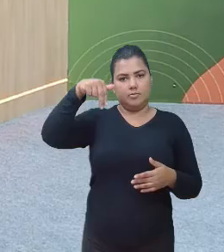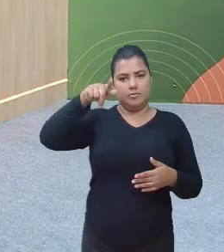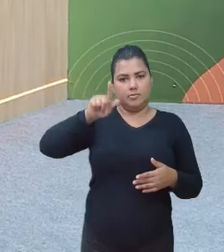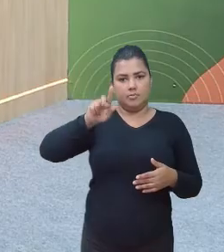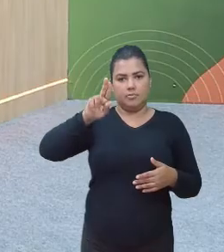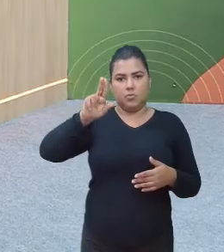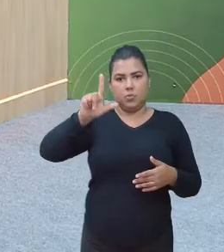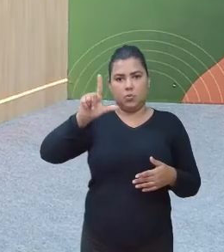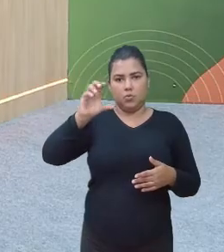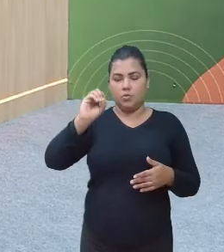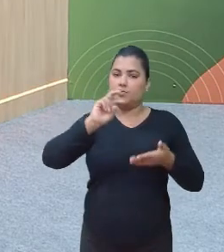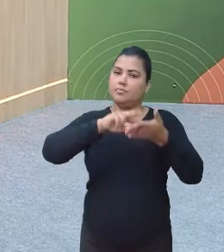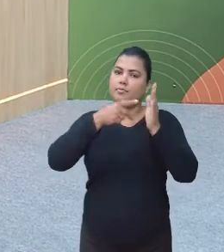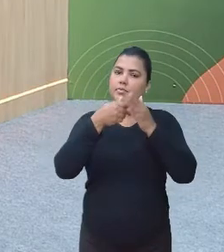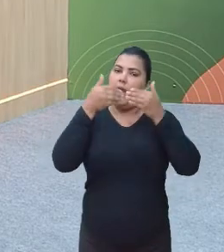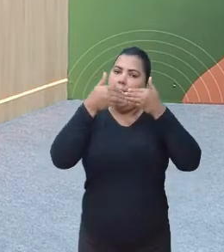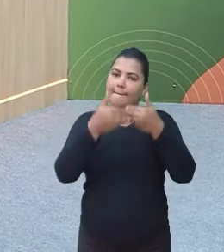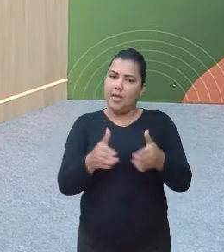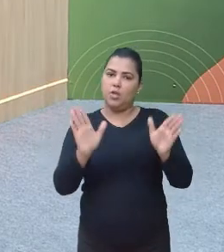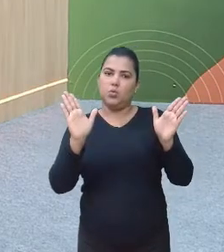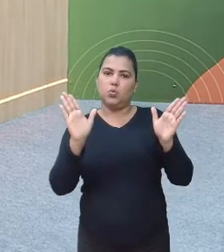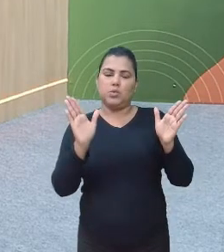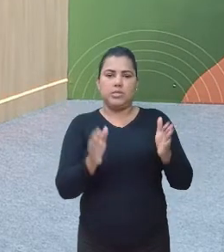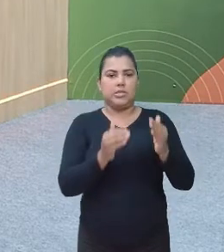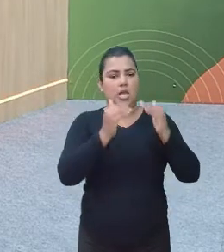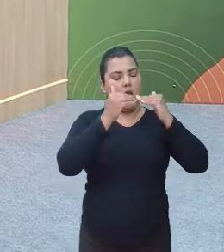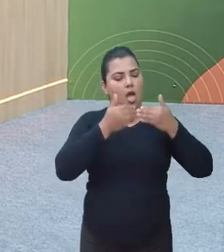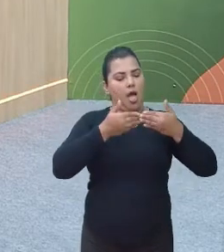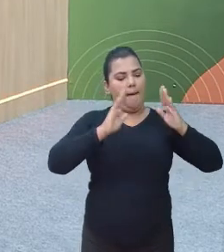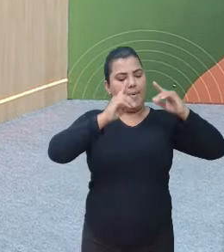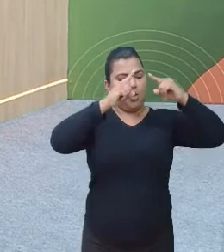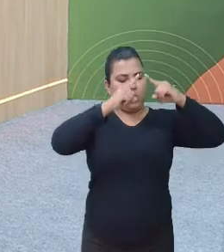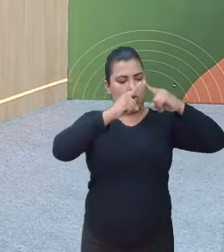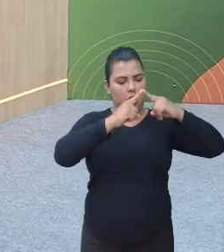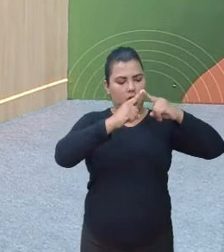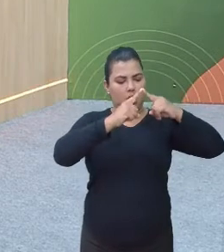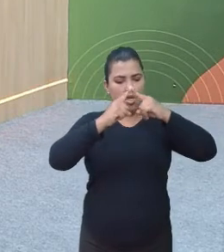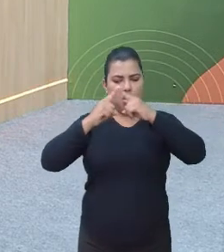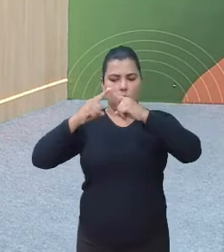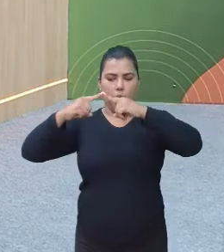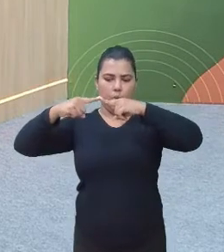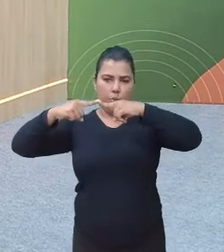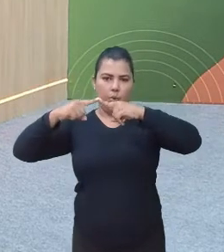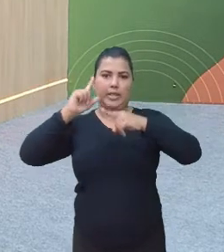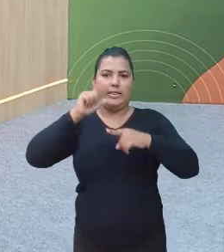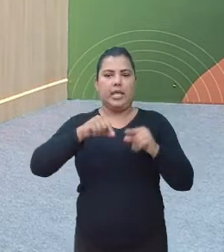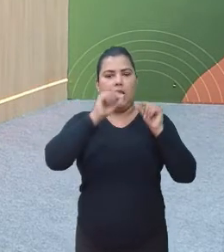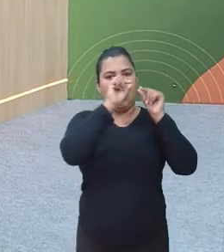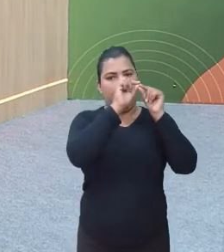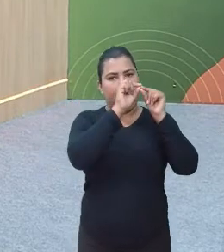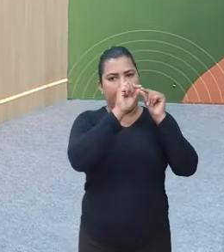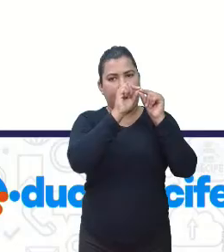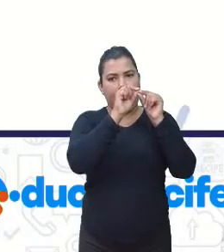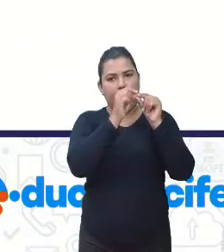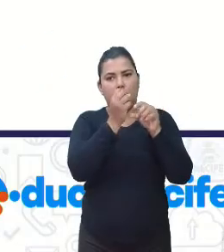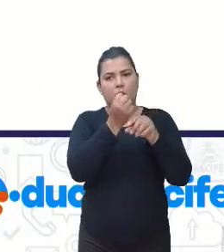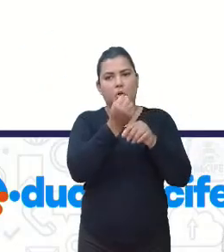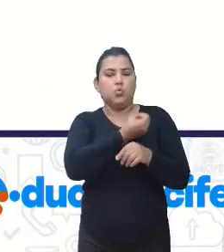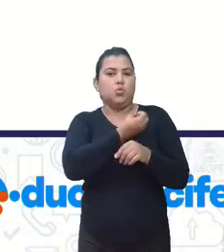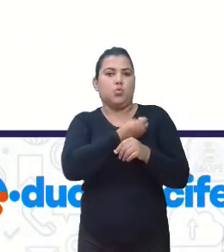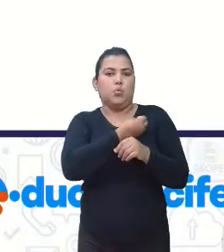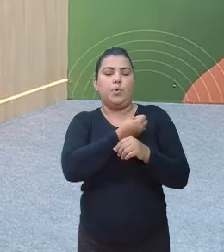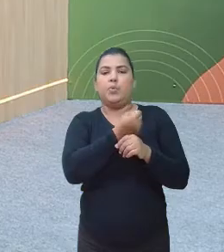possuem medidas diferentes, bom? Então, por possuírem medidas diferentes, a gente vai perceber num exemplo daqui a